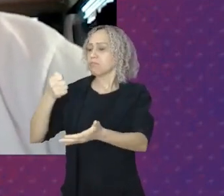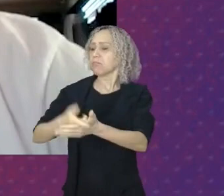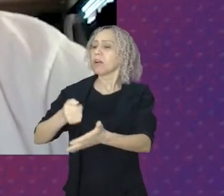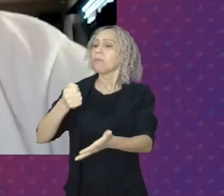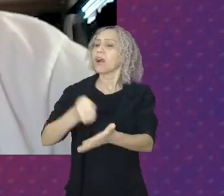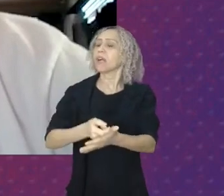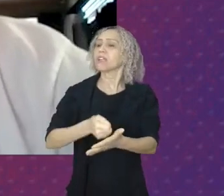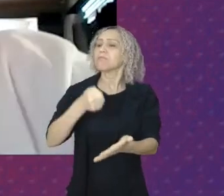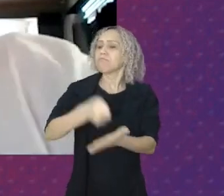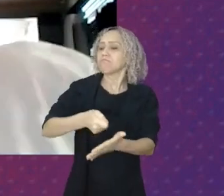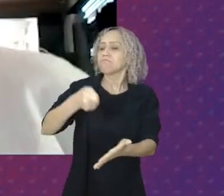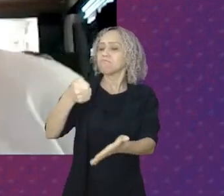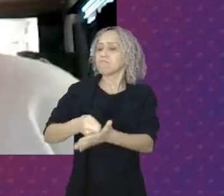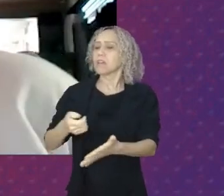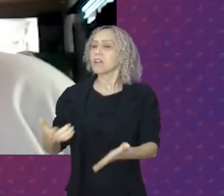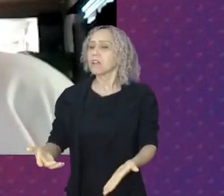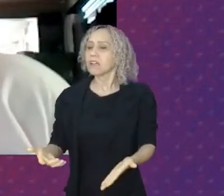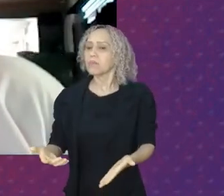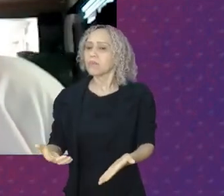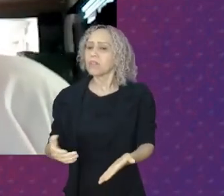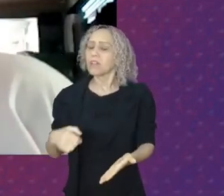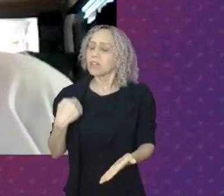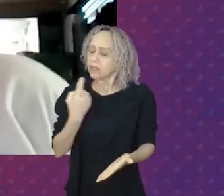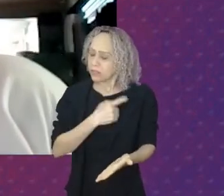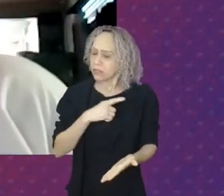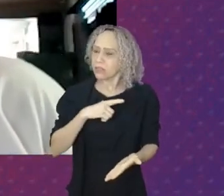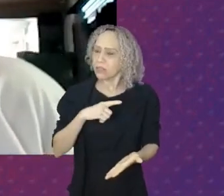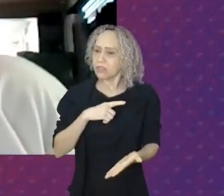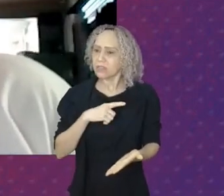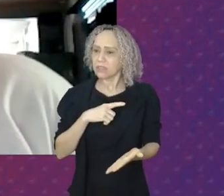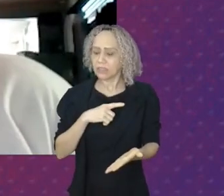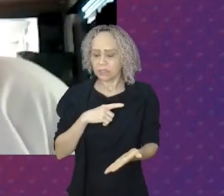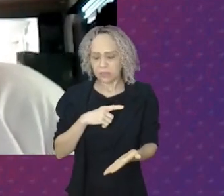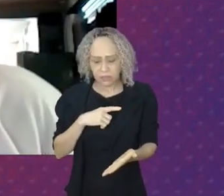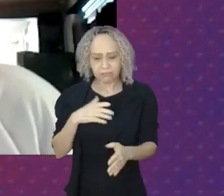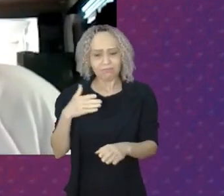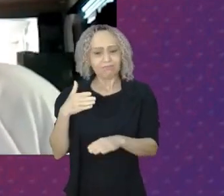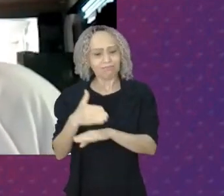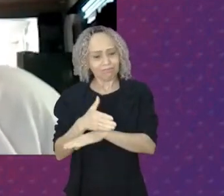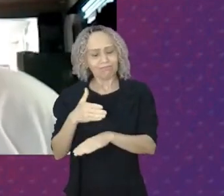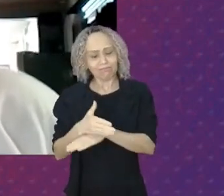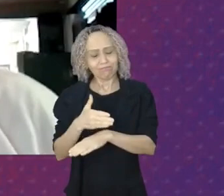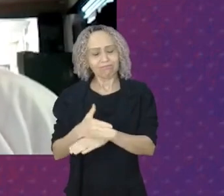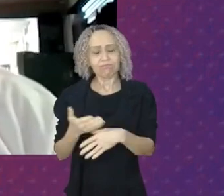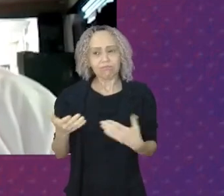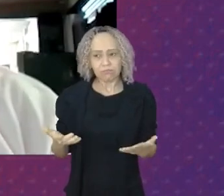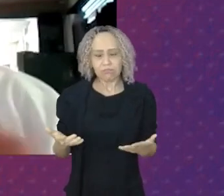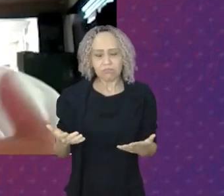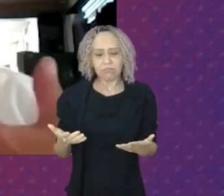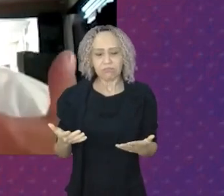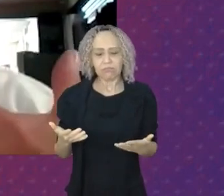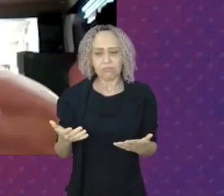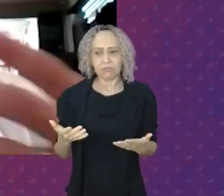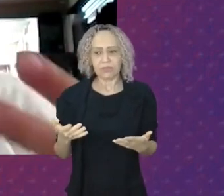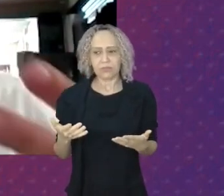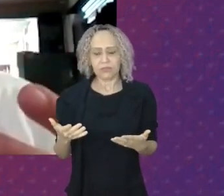que nós exercemos toda a nossa parte cidadã no tocante